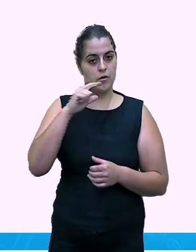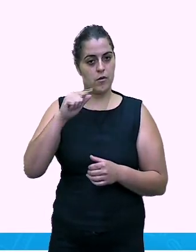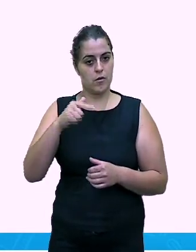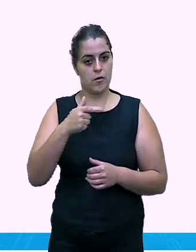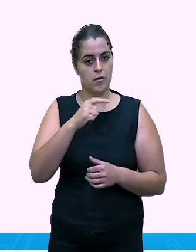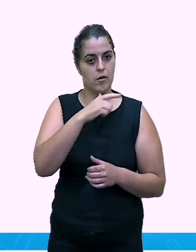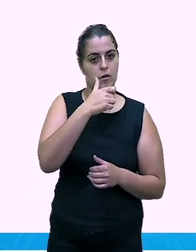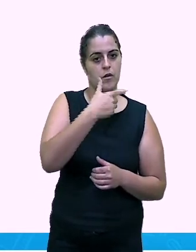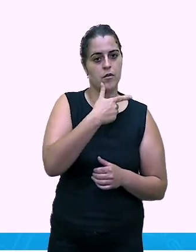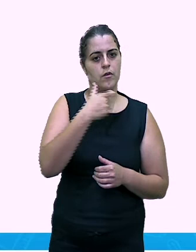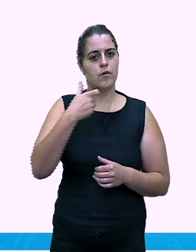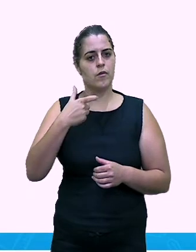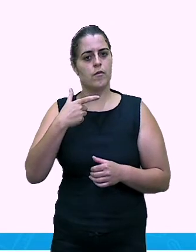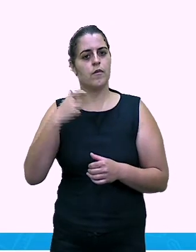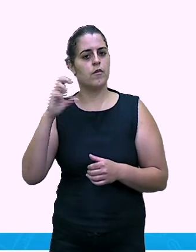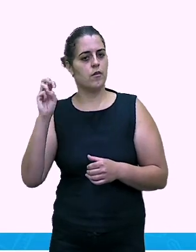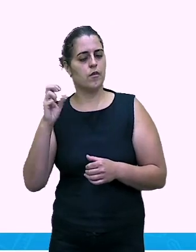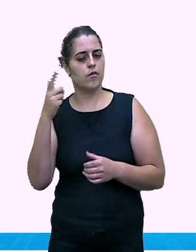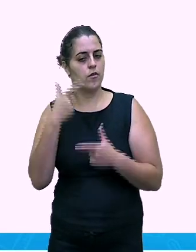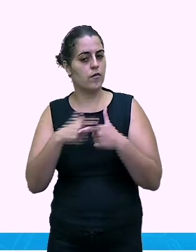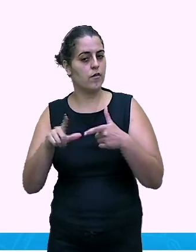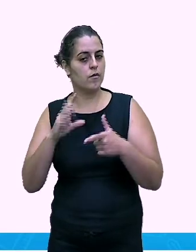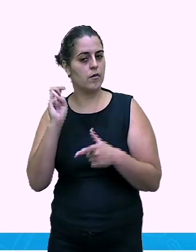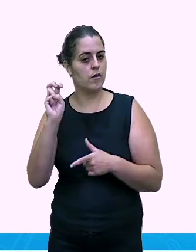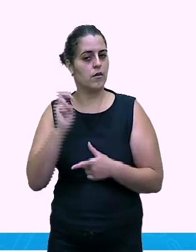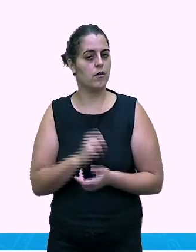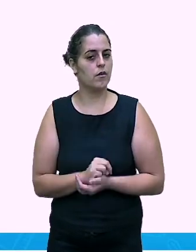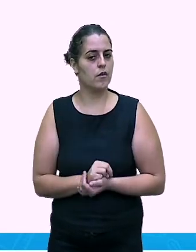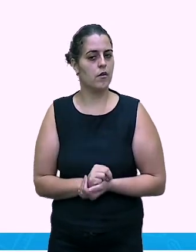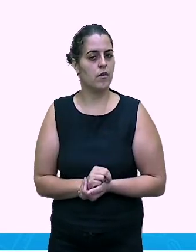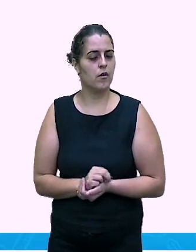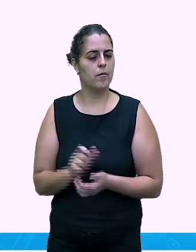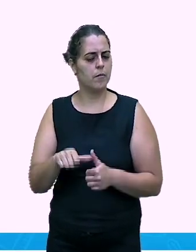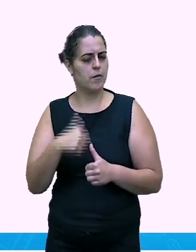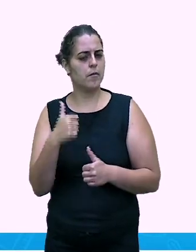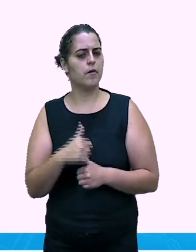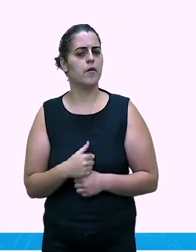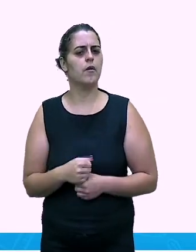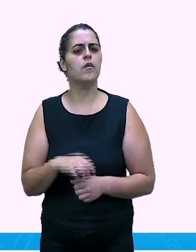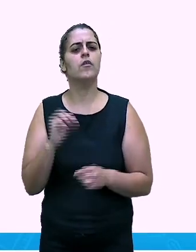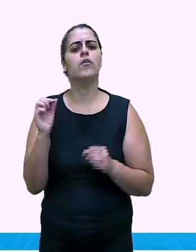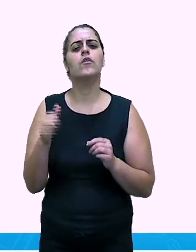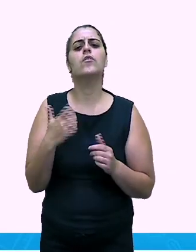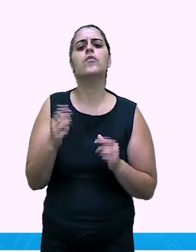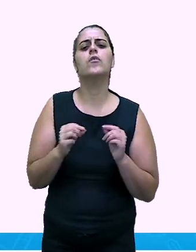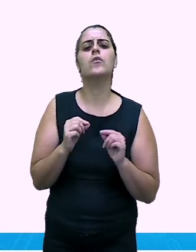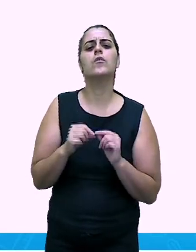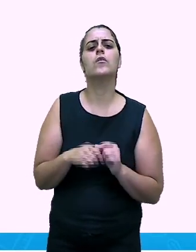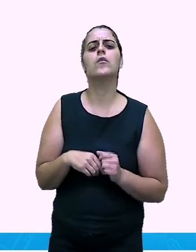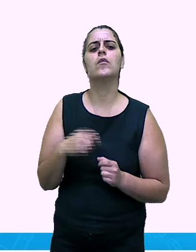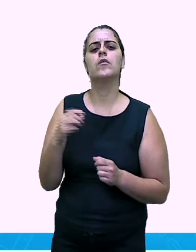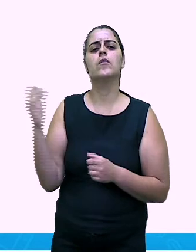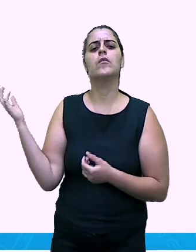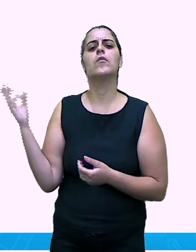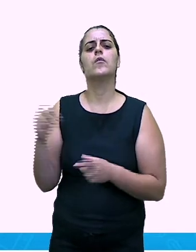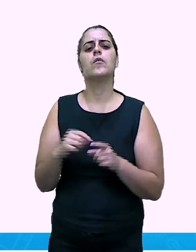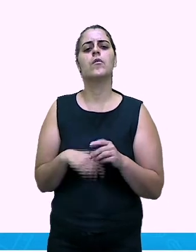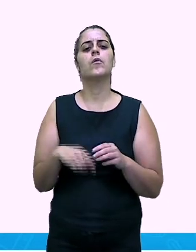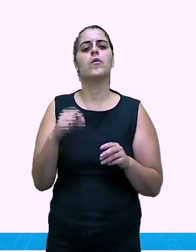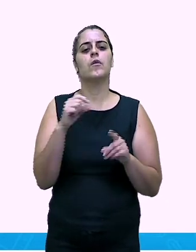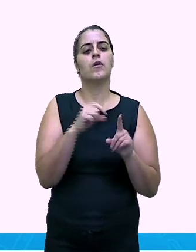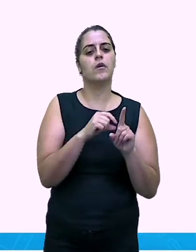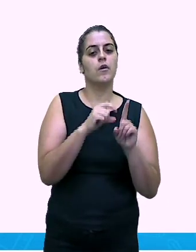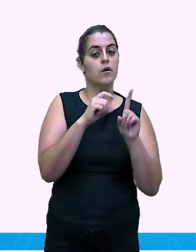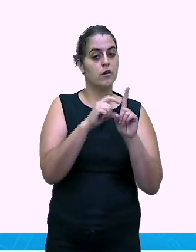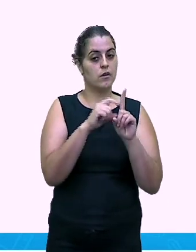11.225 dividido por 5. Vamos analisar para a primeira pergunta. Se o 1, que está aqui na unidade de milhar,